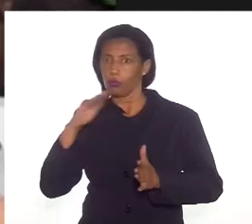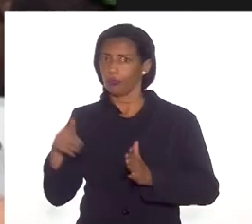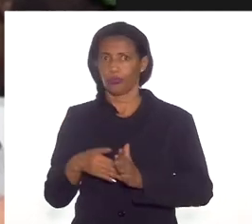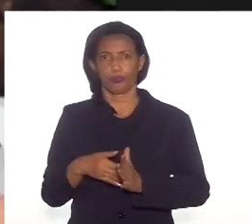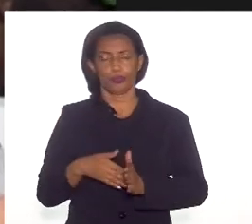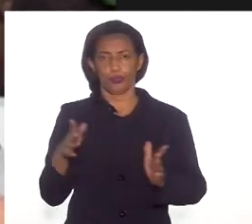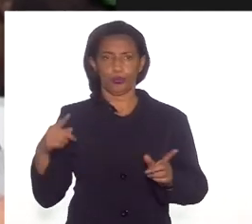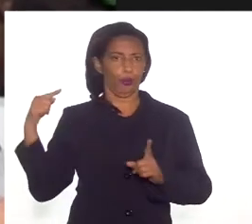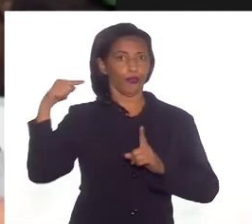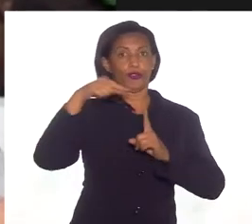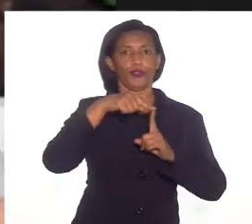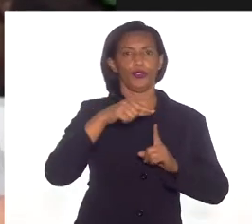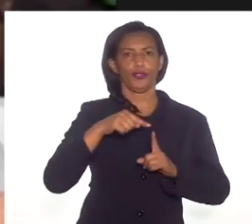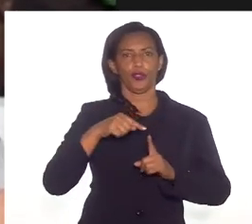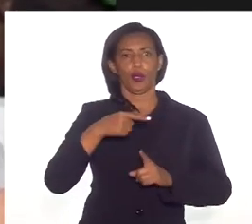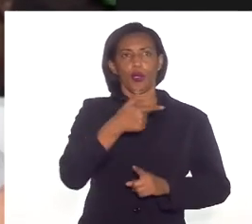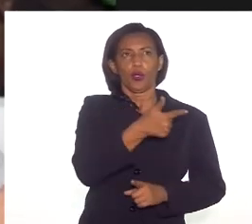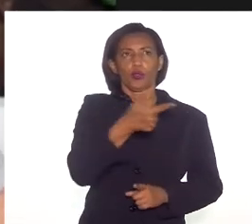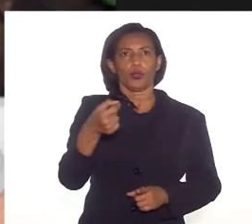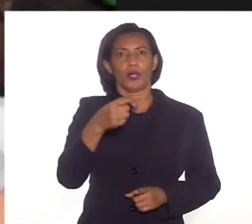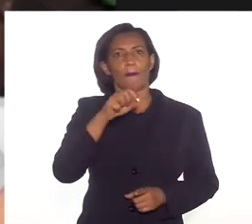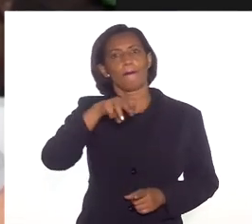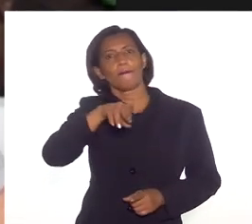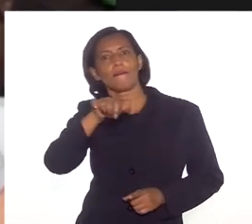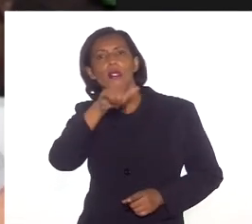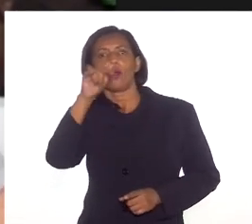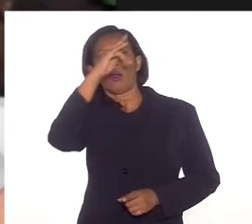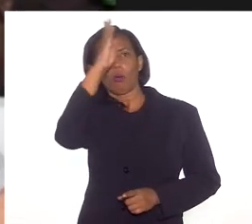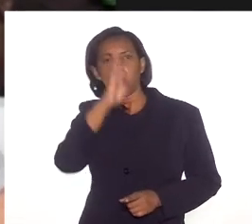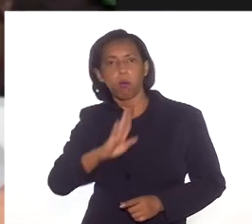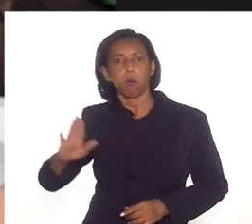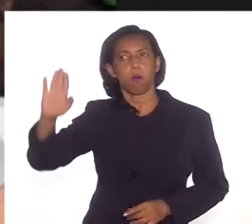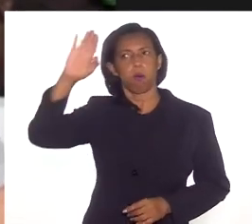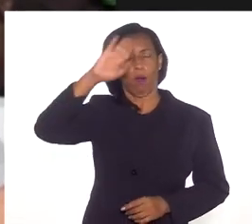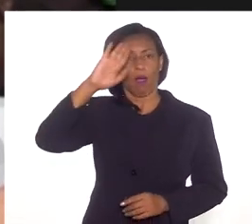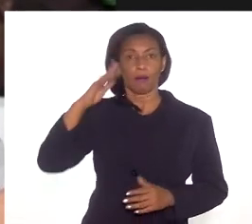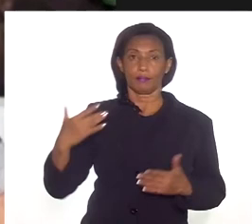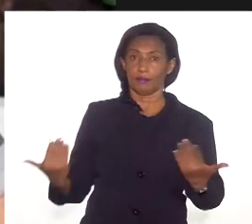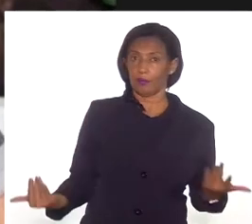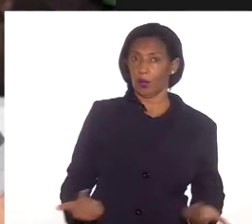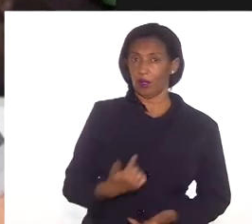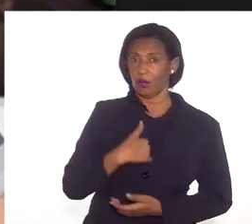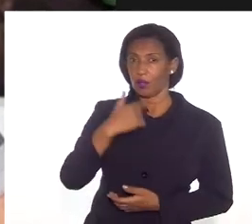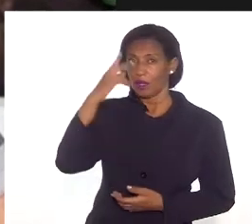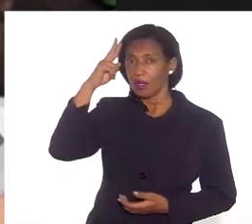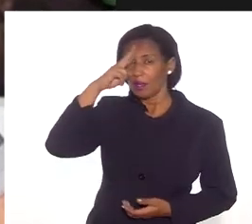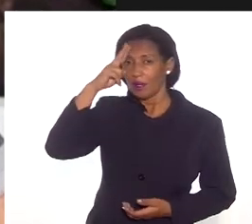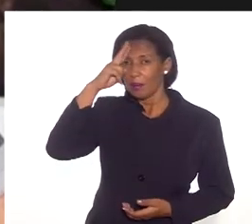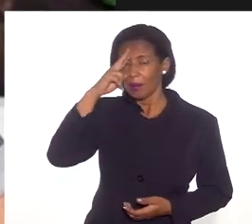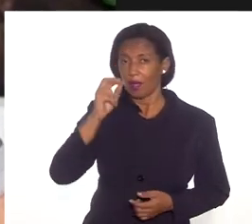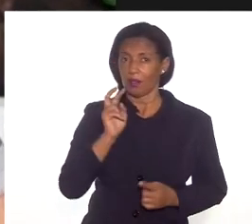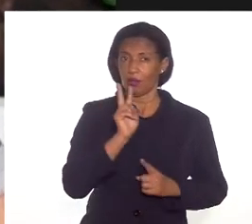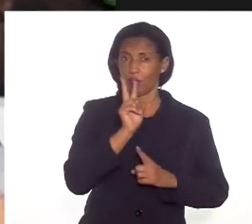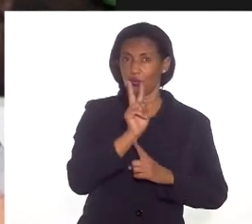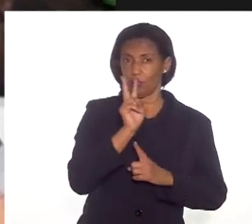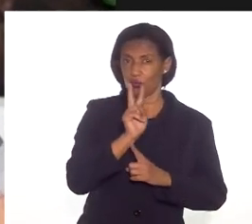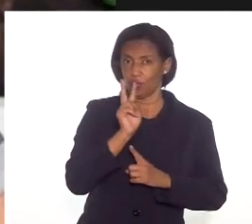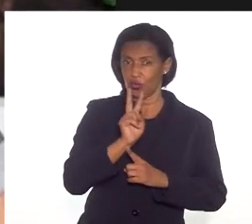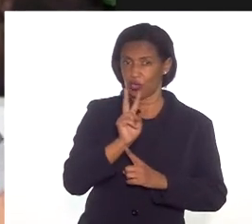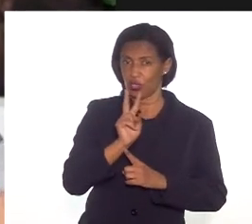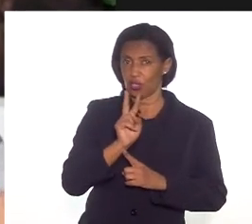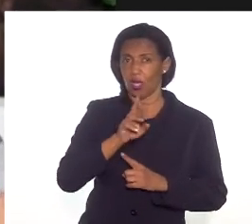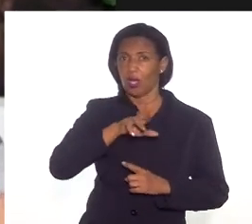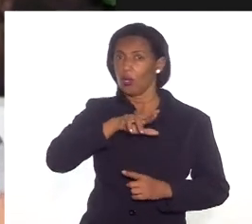suficiente ainda, porque isso não atingiu os 200 milhões de brasileiros. Agora, eu queria lembrar que os indígenas não